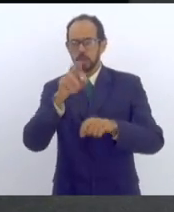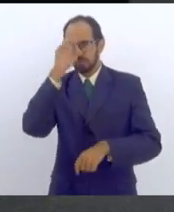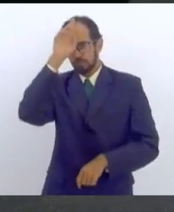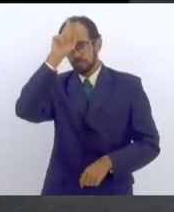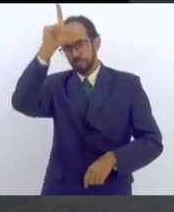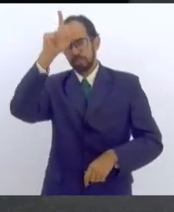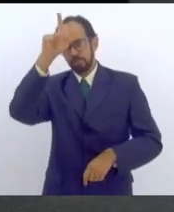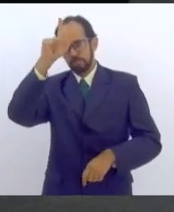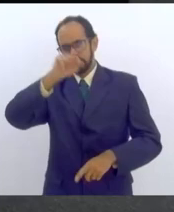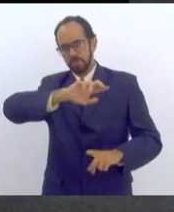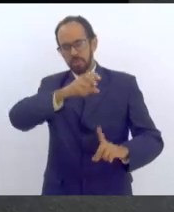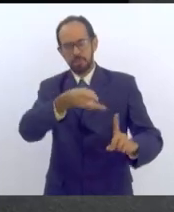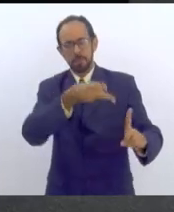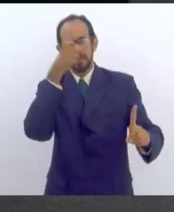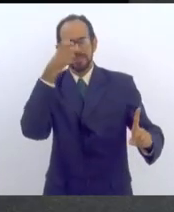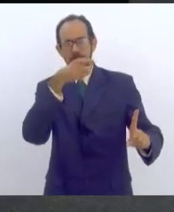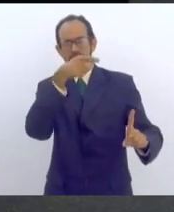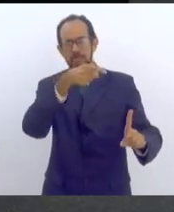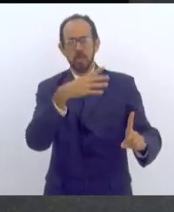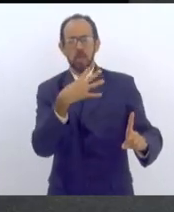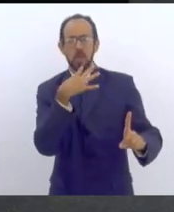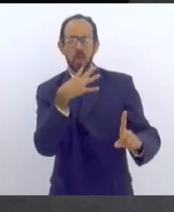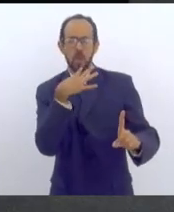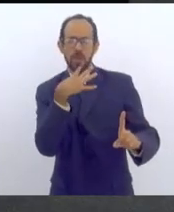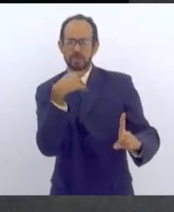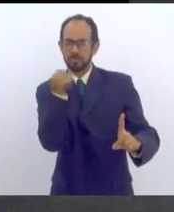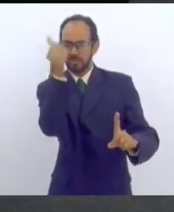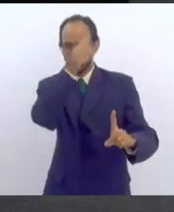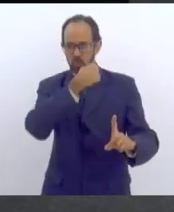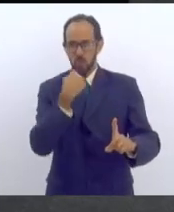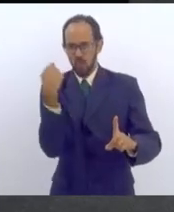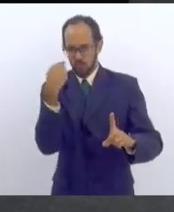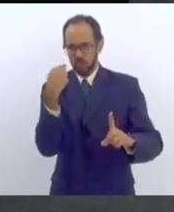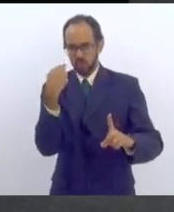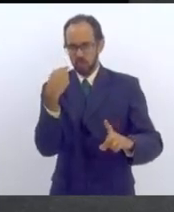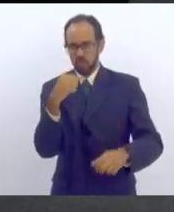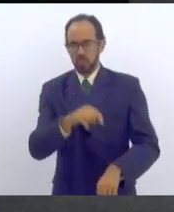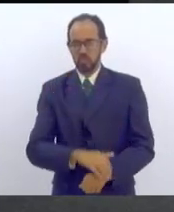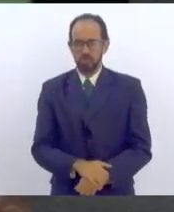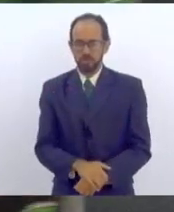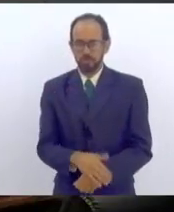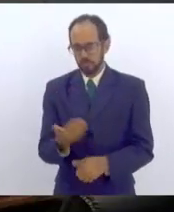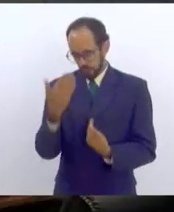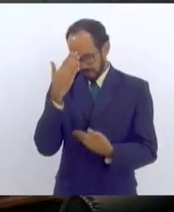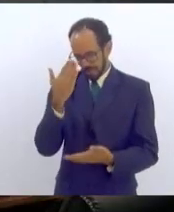equivocados reconhecimentos fotográficos. Então, é isso, senhor presidente. Muito obrigada.